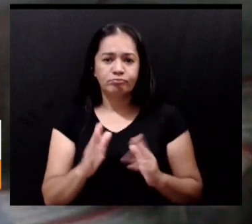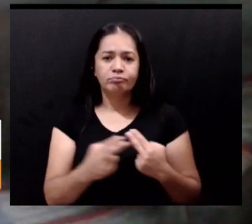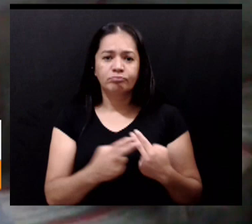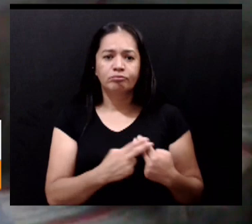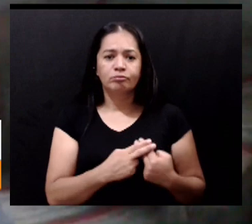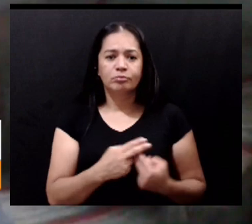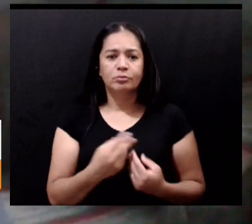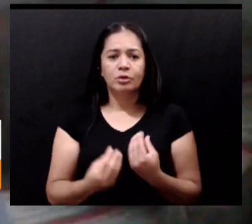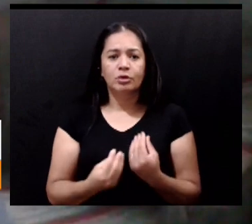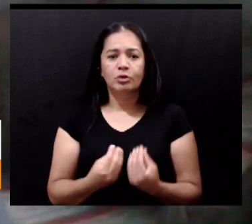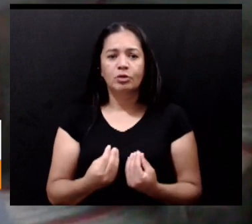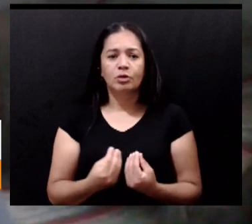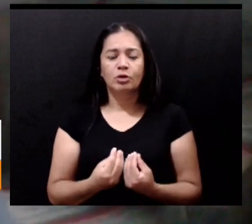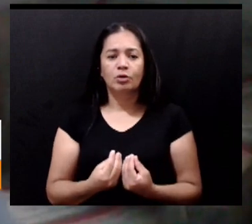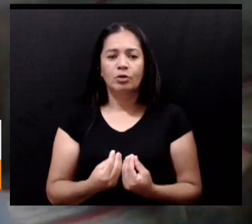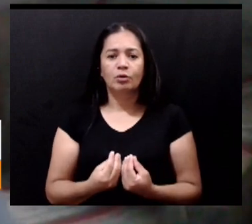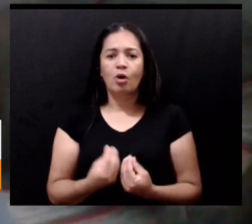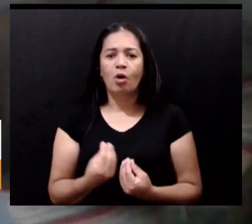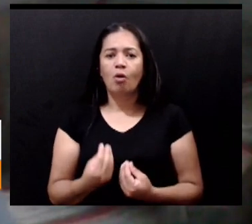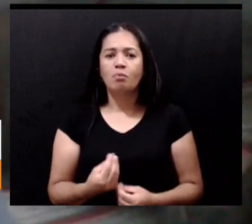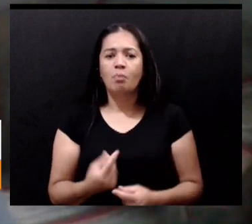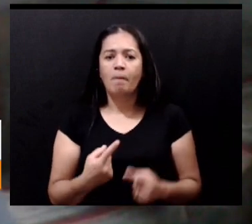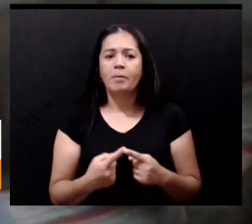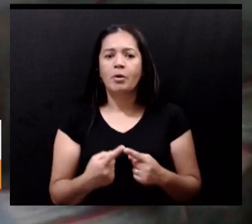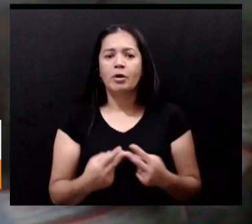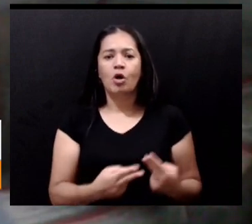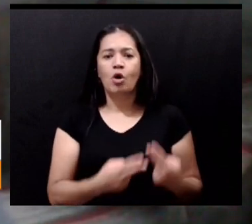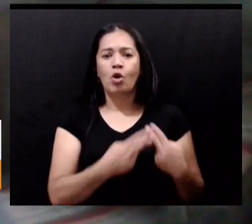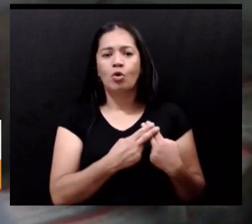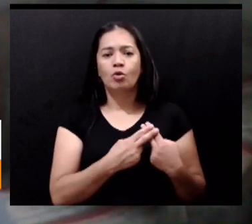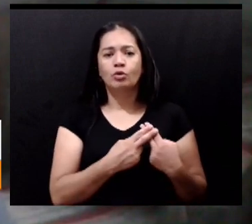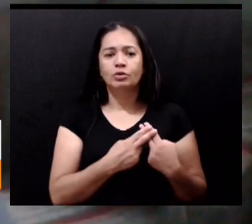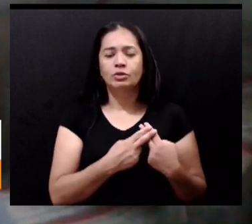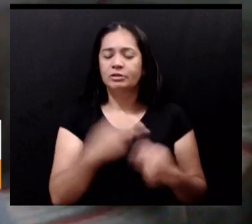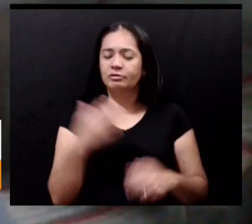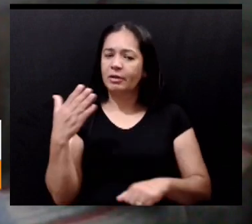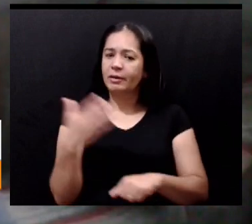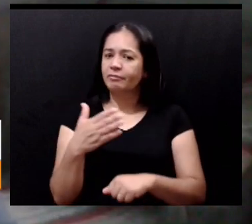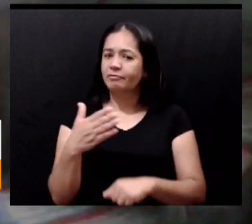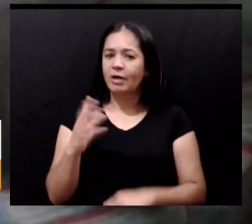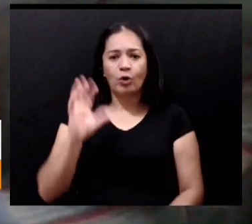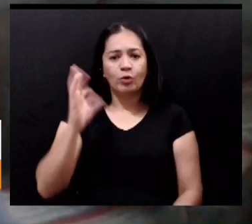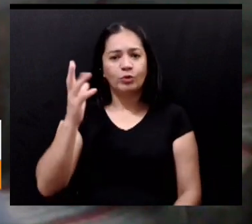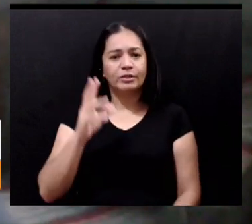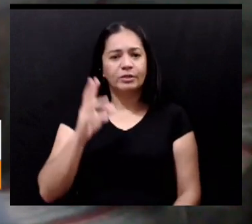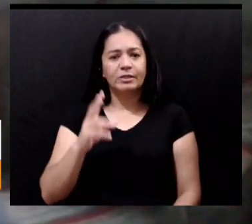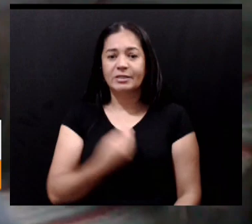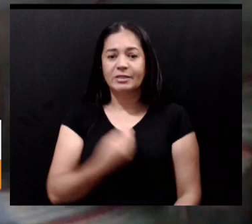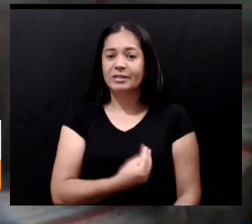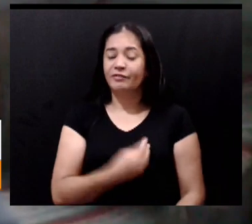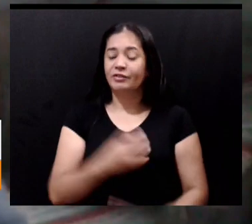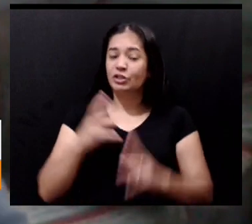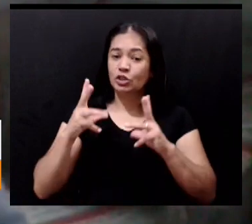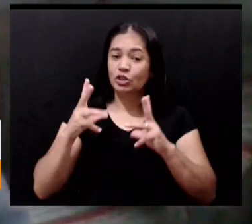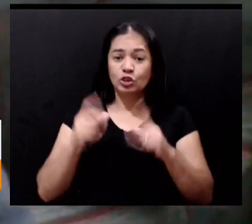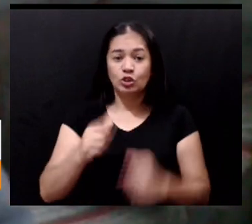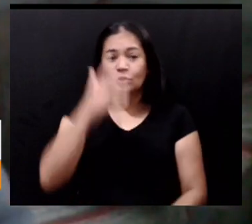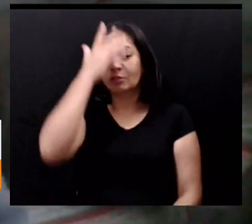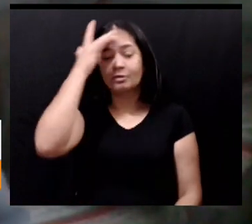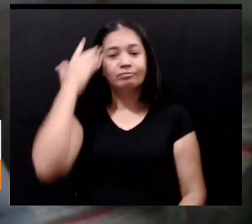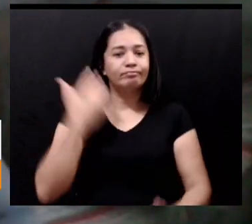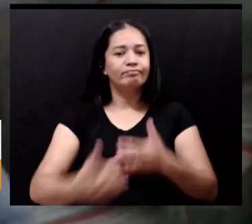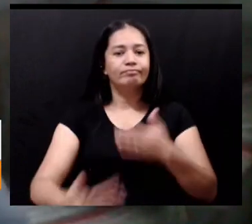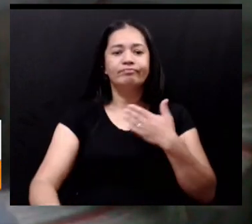essas pessoas, porque o luto vai fazer parte da vida de todos, independente de quem seja. É